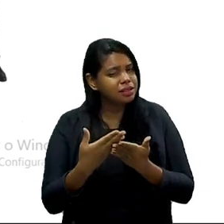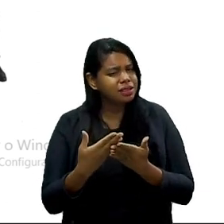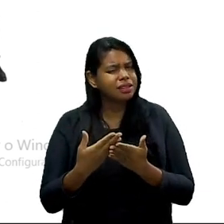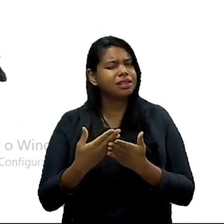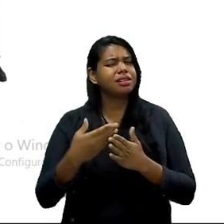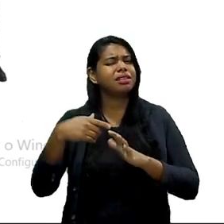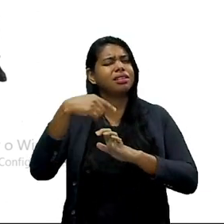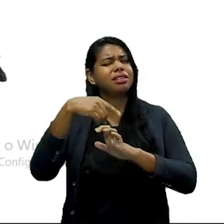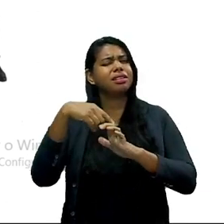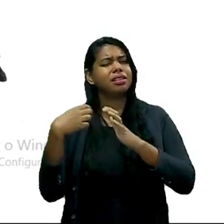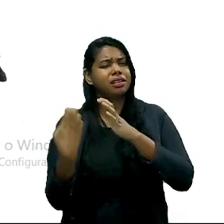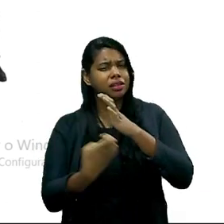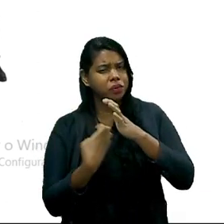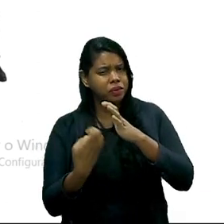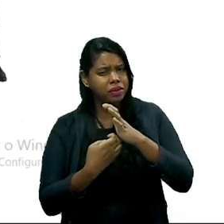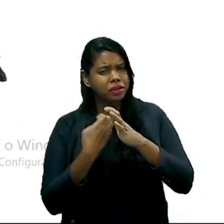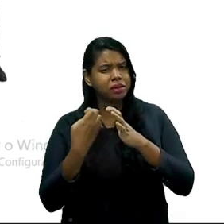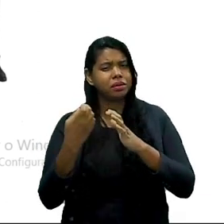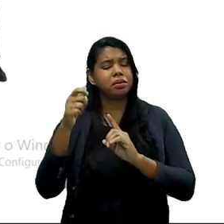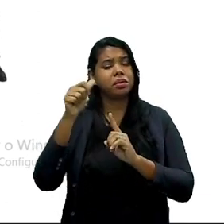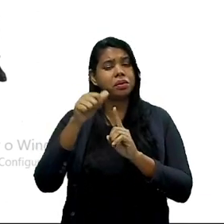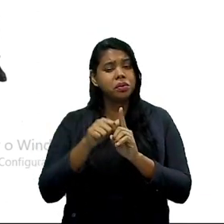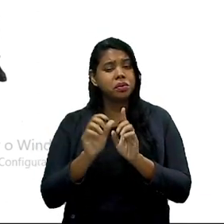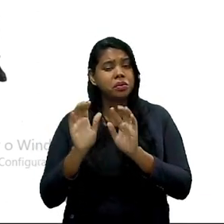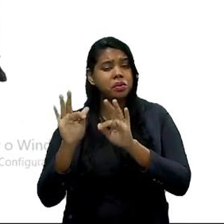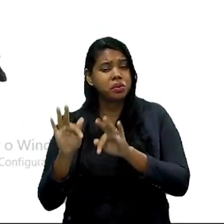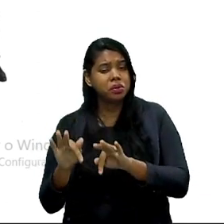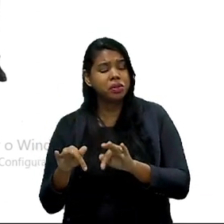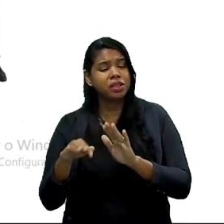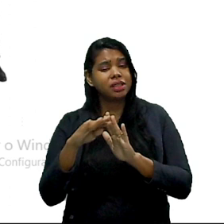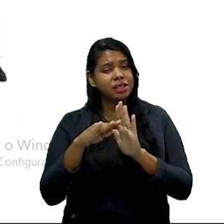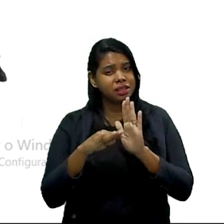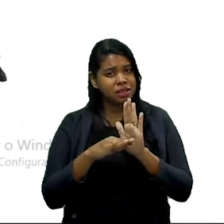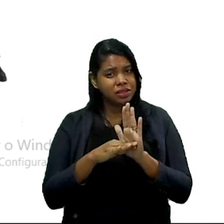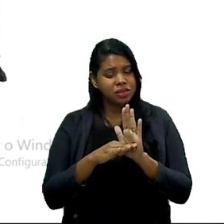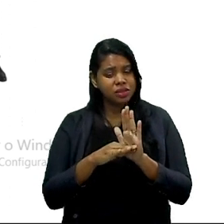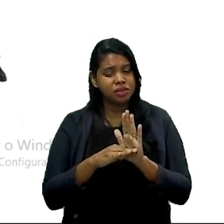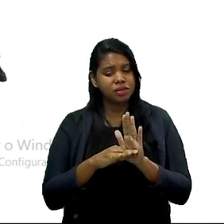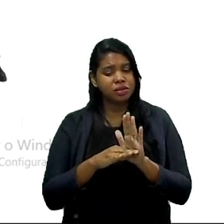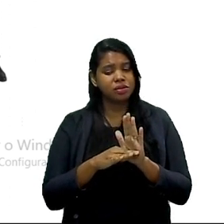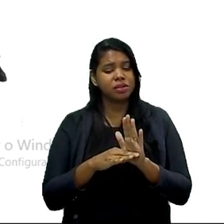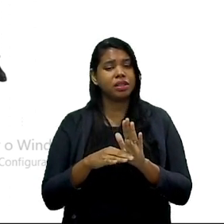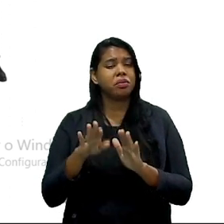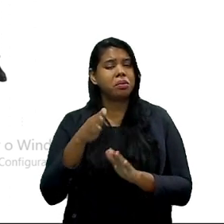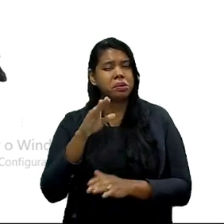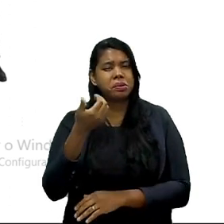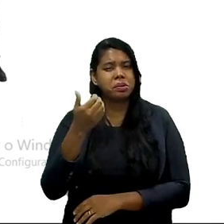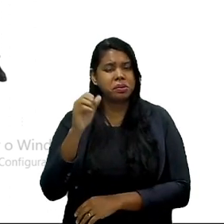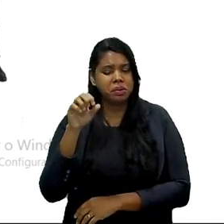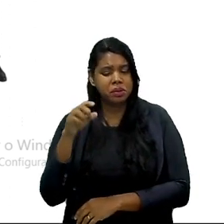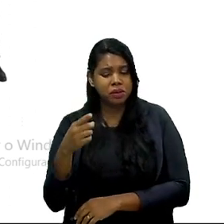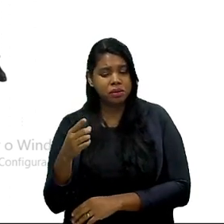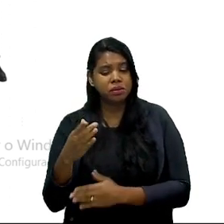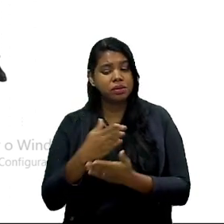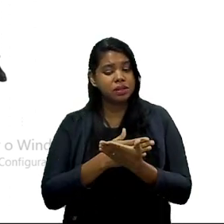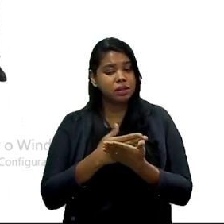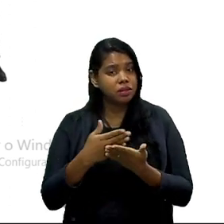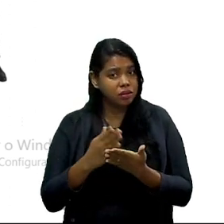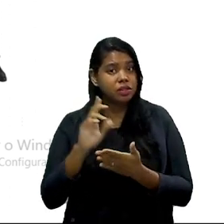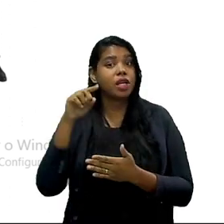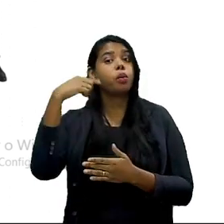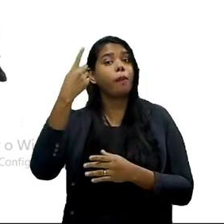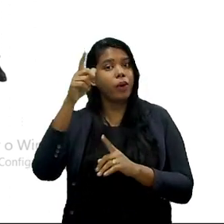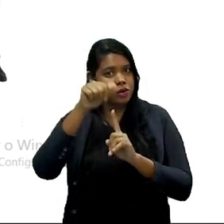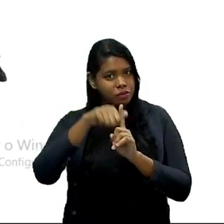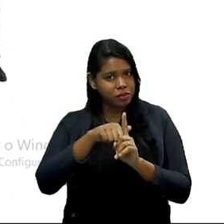for no próximo mês, esse estoque final, que restou de 10 mil, vai passar a ser estoque inicial do próximo